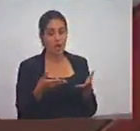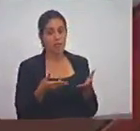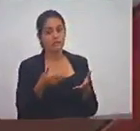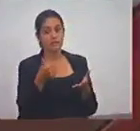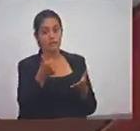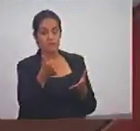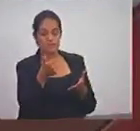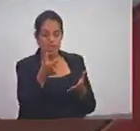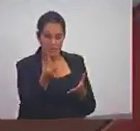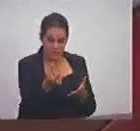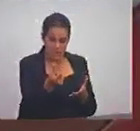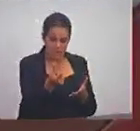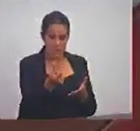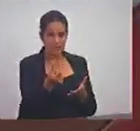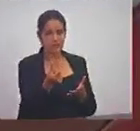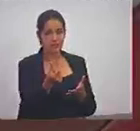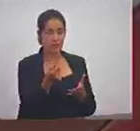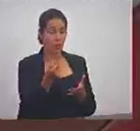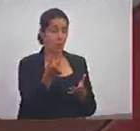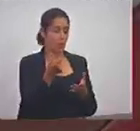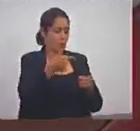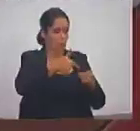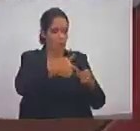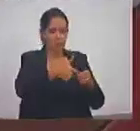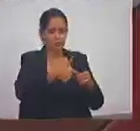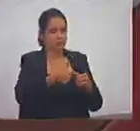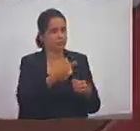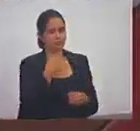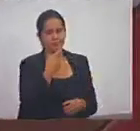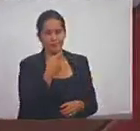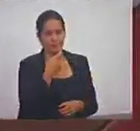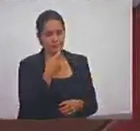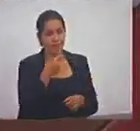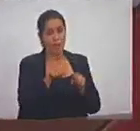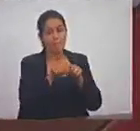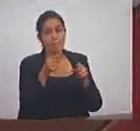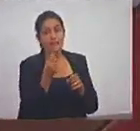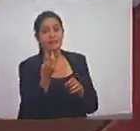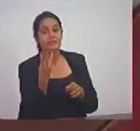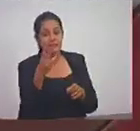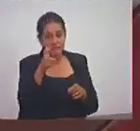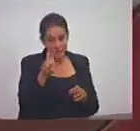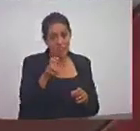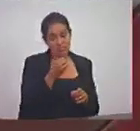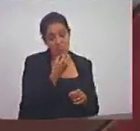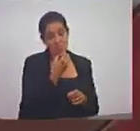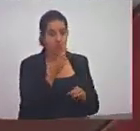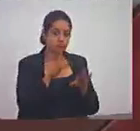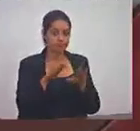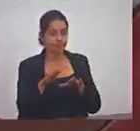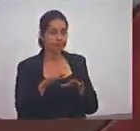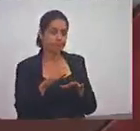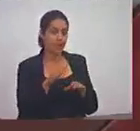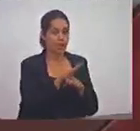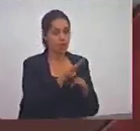o próprio Chandelle, não dava para chegar aqui em Tanabi, quer dizer, não tem condições. Isso, para a gente, é um motivo de satisfação estar ouvindo, e essas pessoas